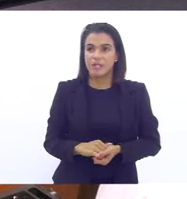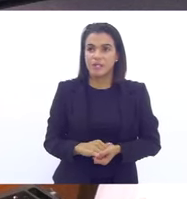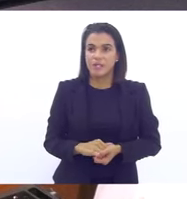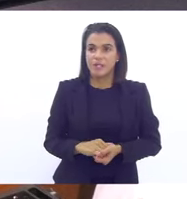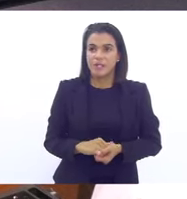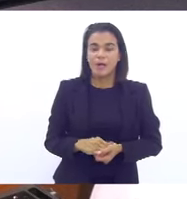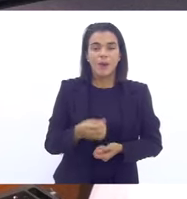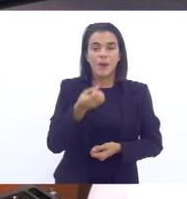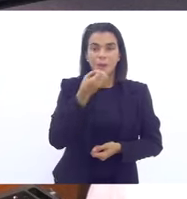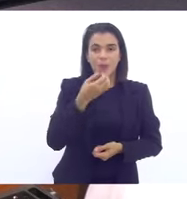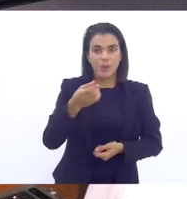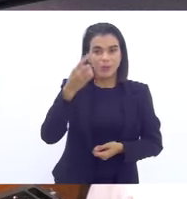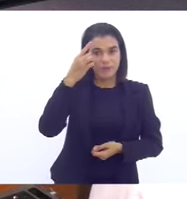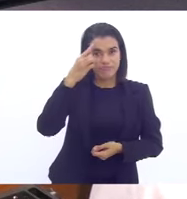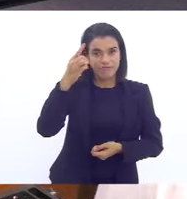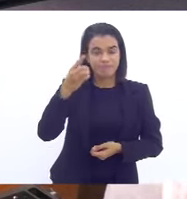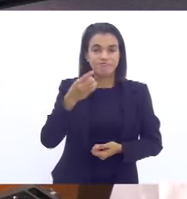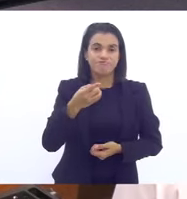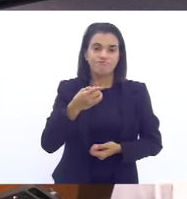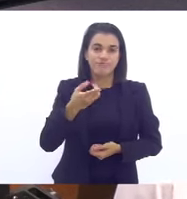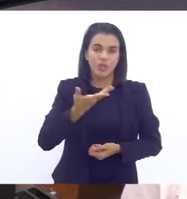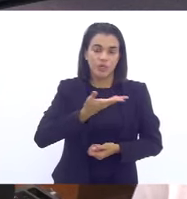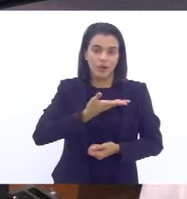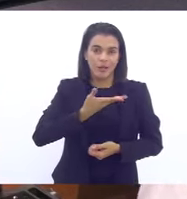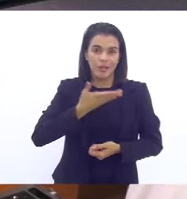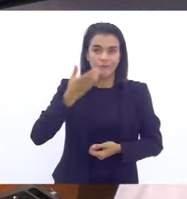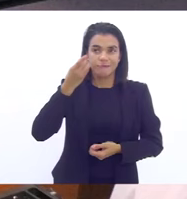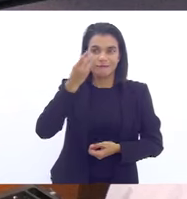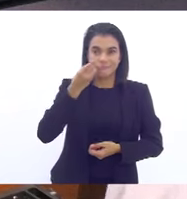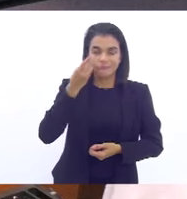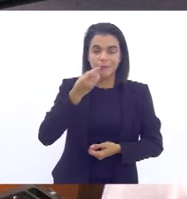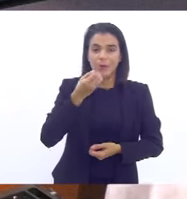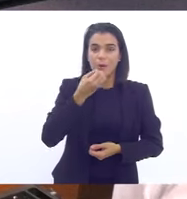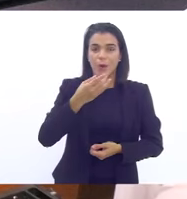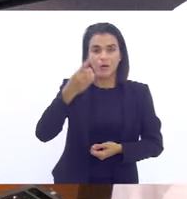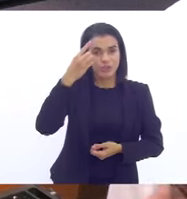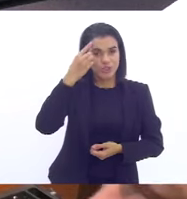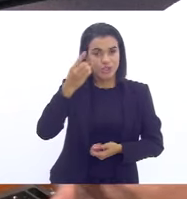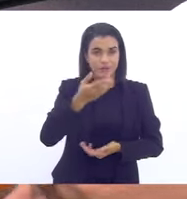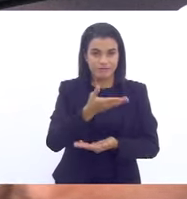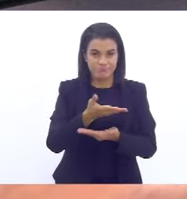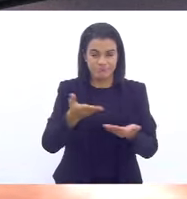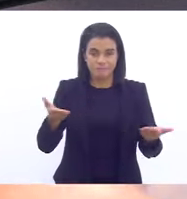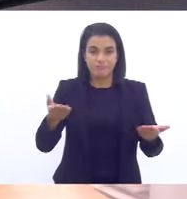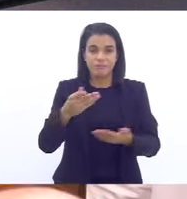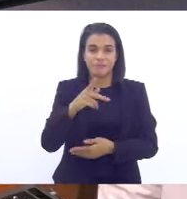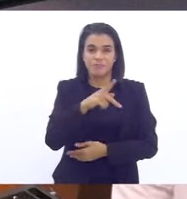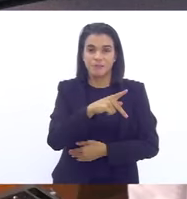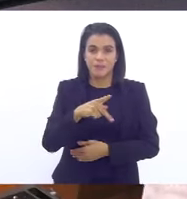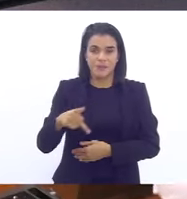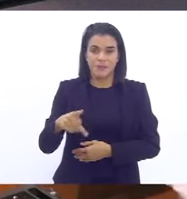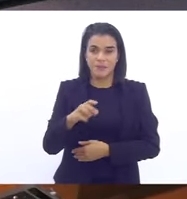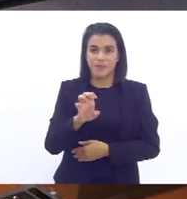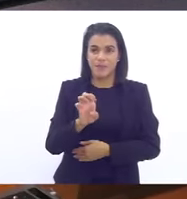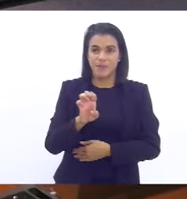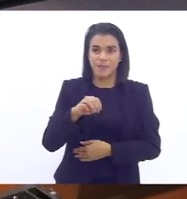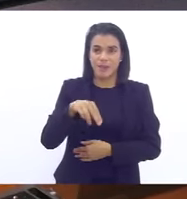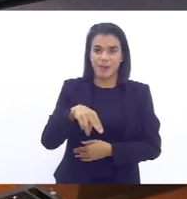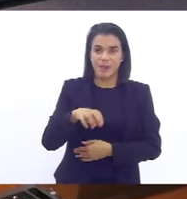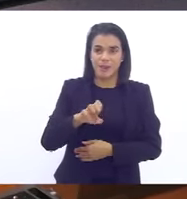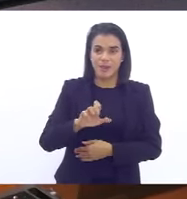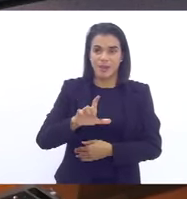Bom dia, nobres colegas deputados. Bom dia a todos, presidente da Enel, Light,